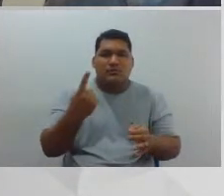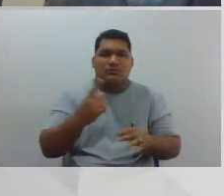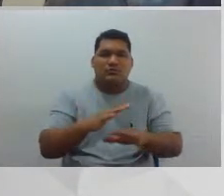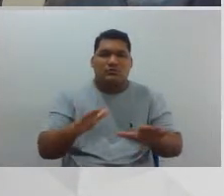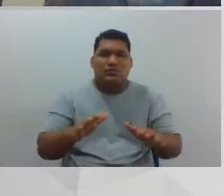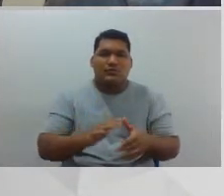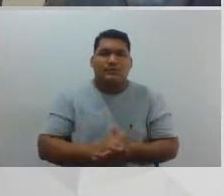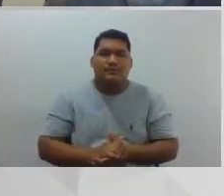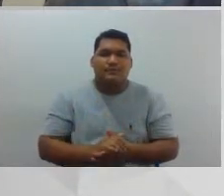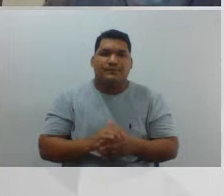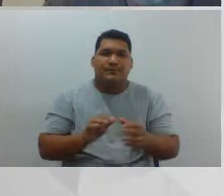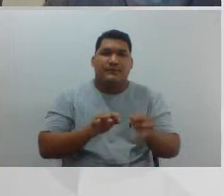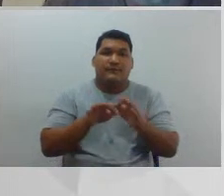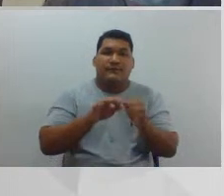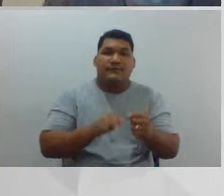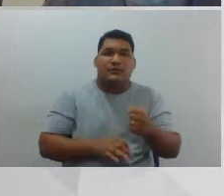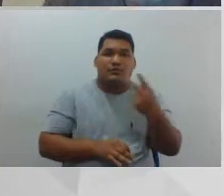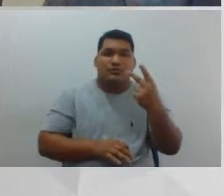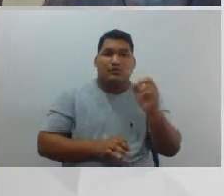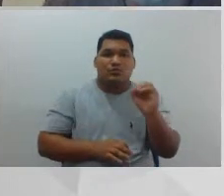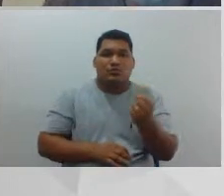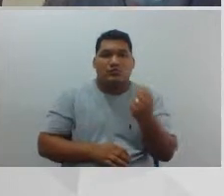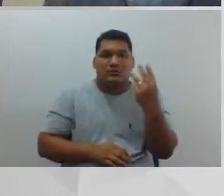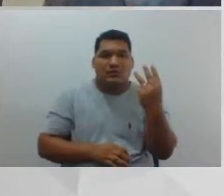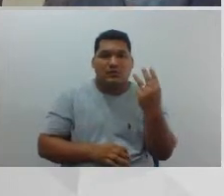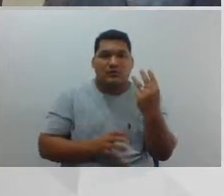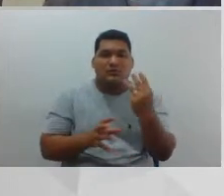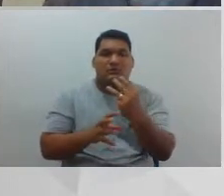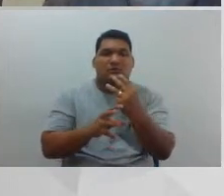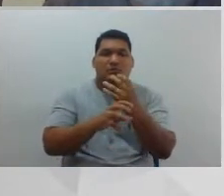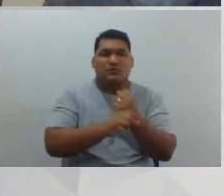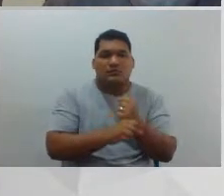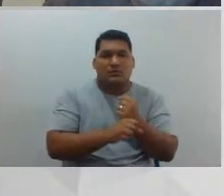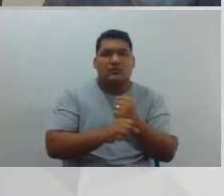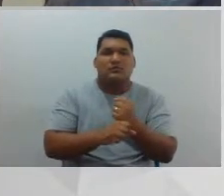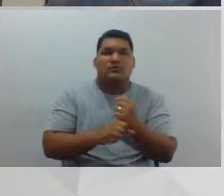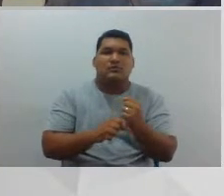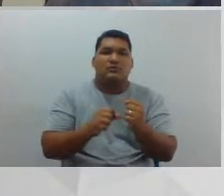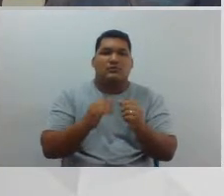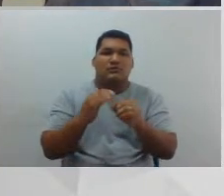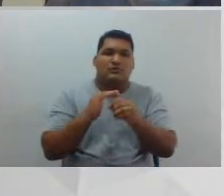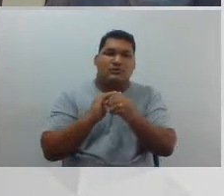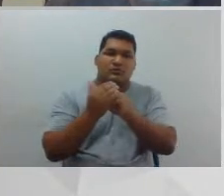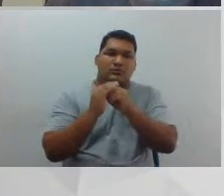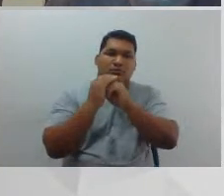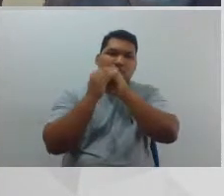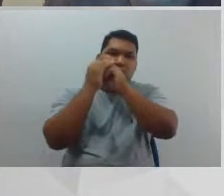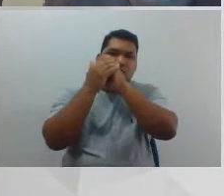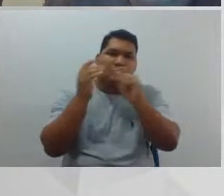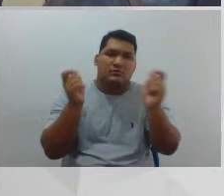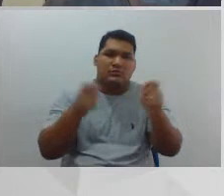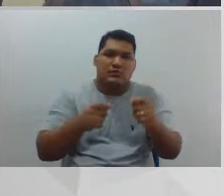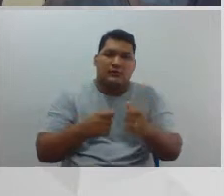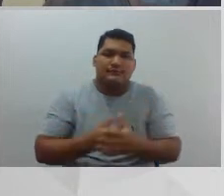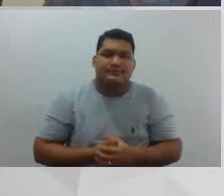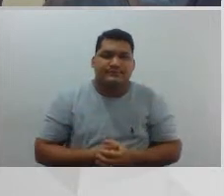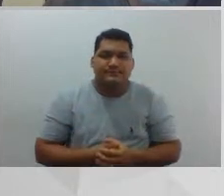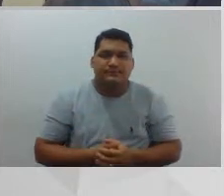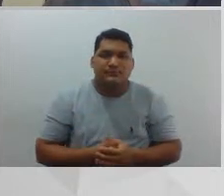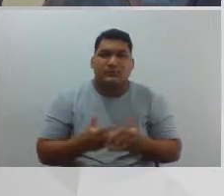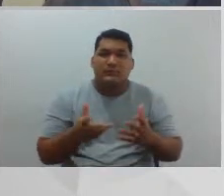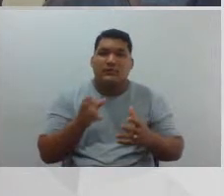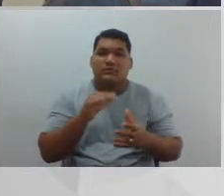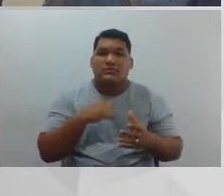as duas, eu tenho que ter uma camada de neurônios, outra camada de neurônios. Tá? Então, quando eu só tenho um neurônio, que é